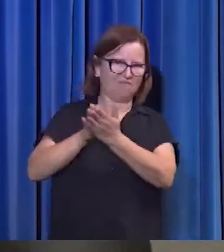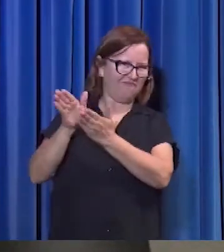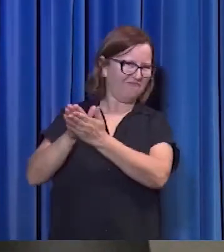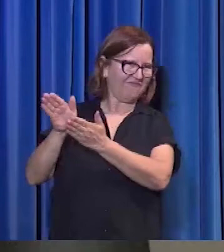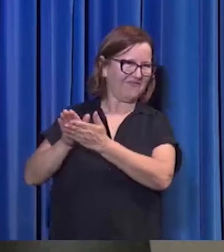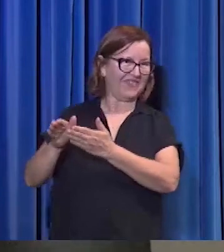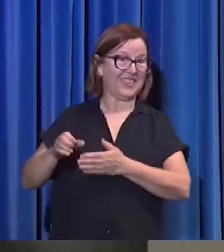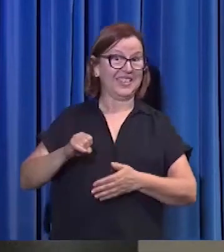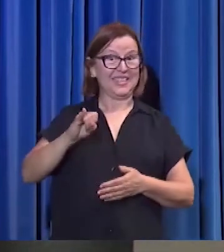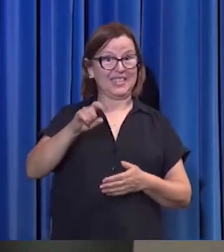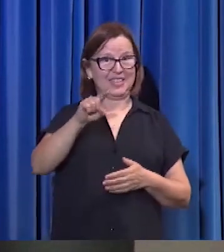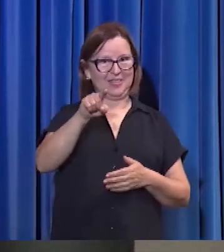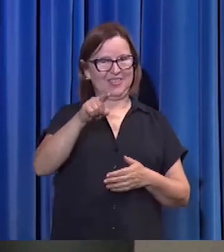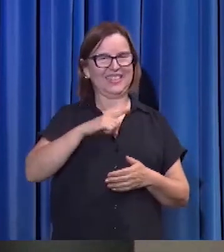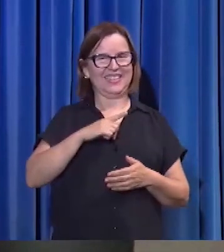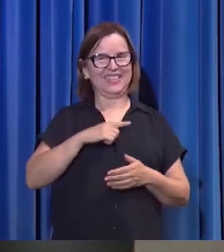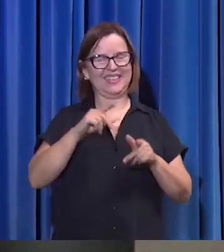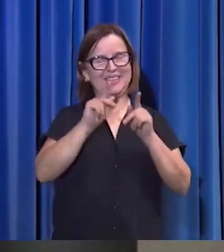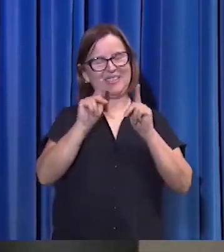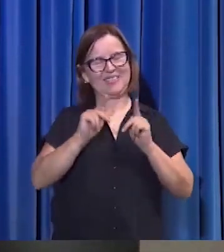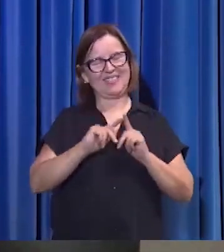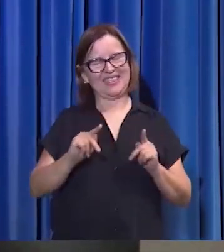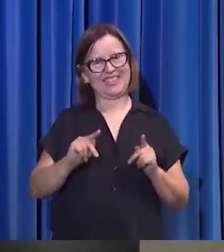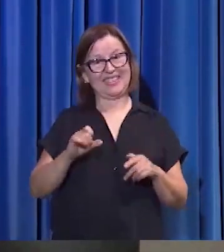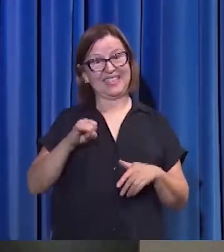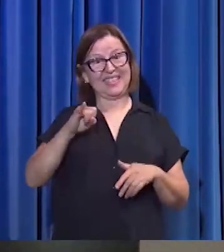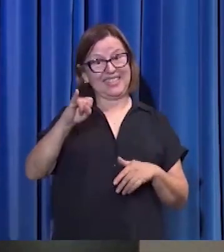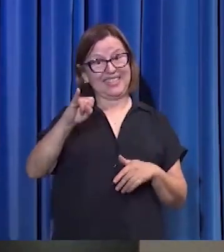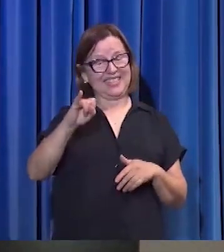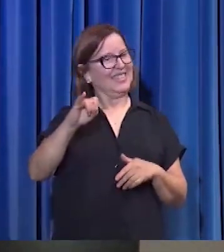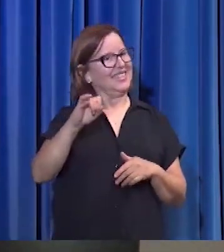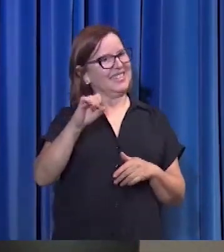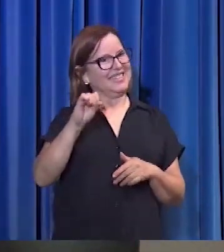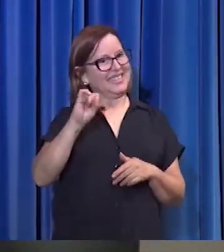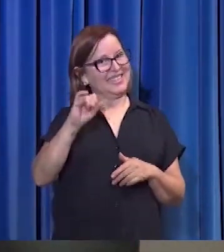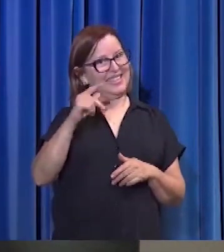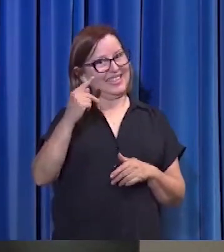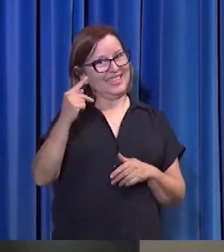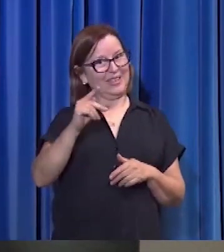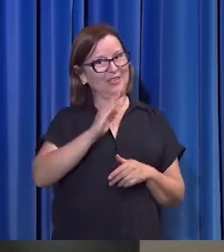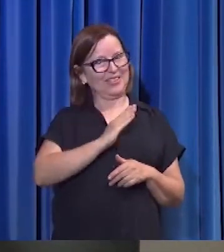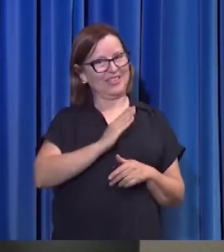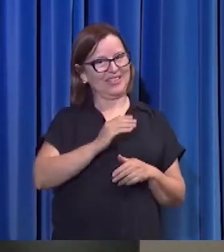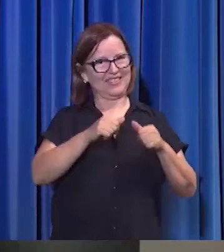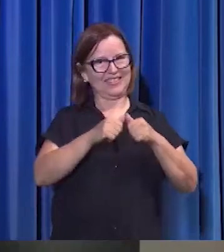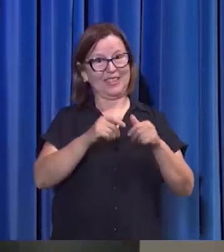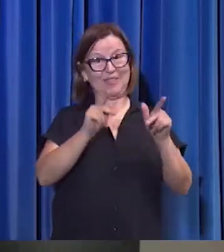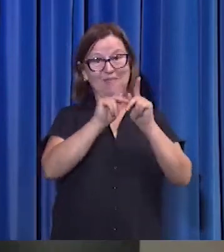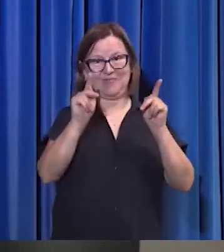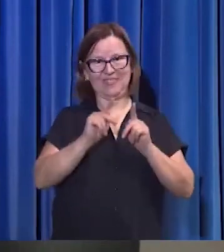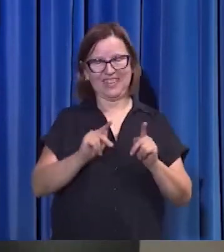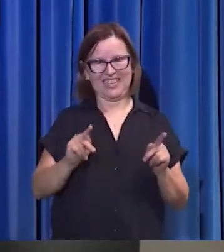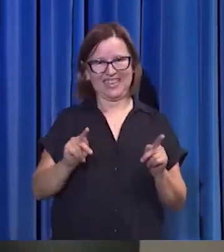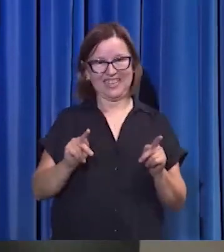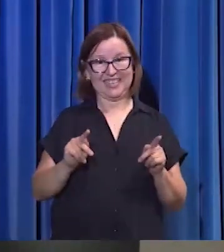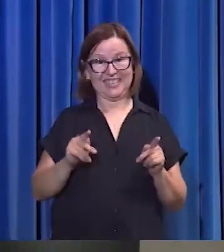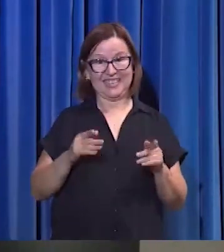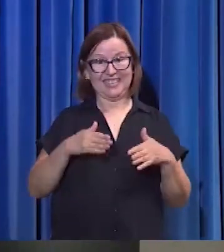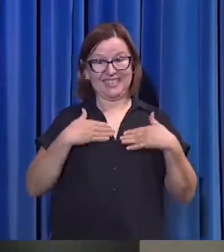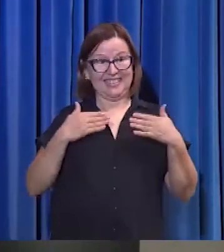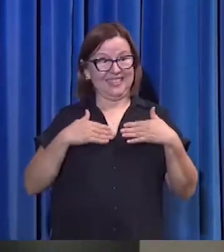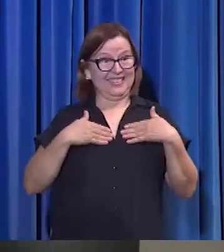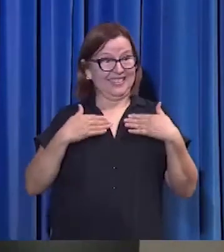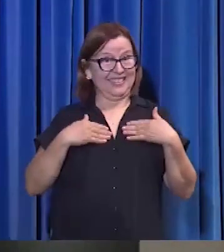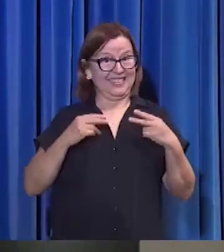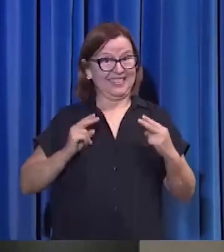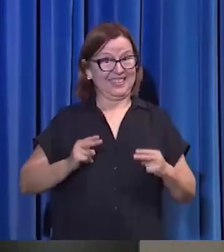se tiveres paz. Se teu coração estiver em paz, bem contente e alegre